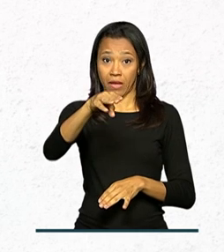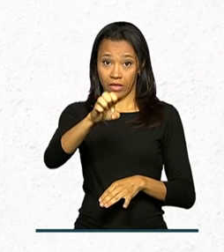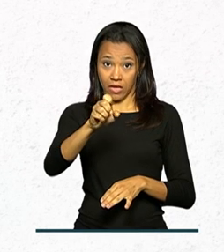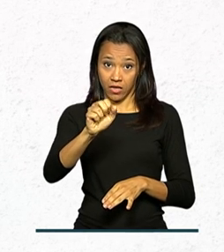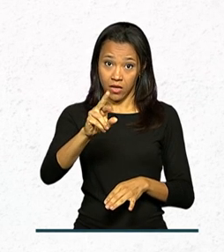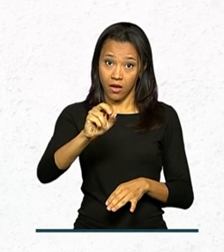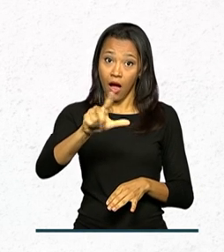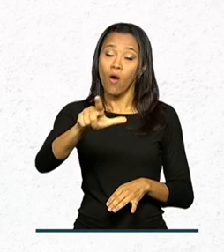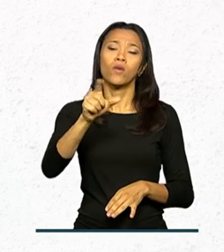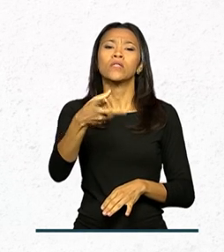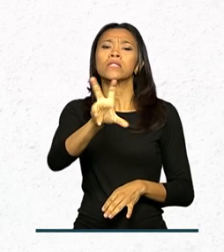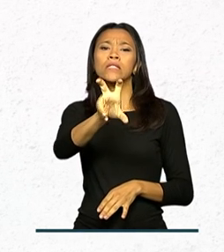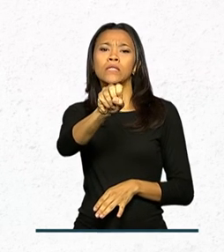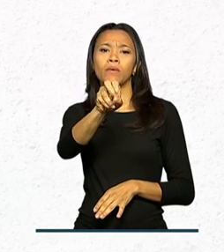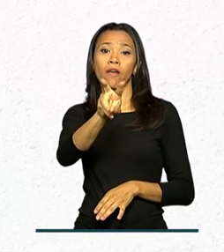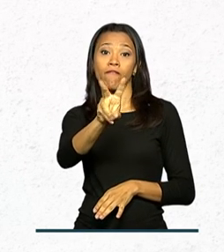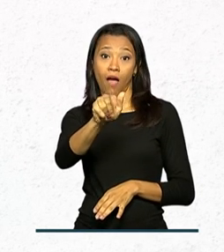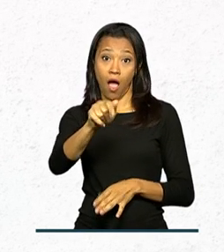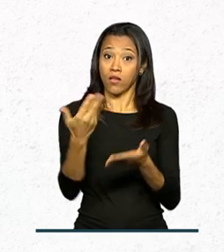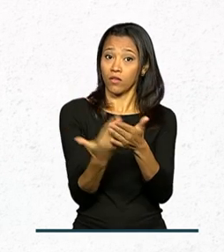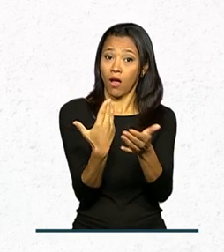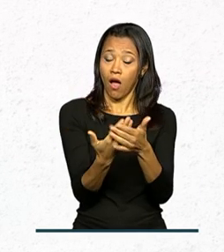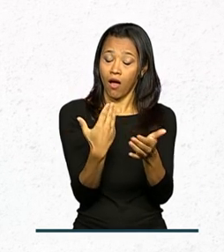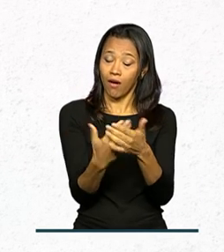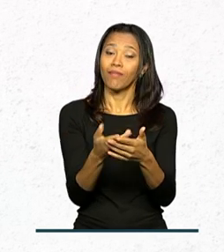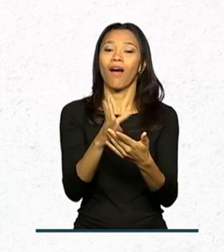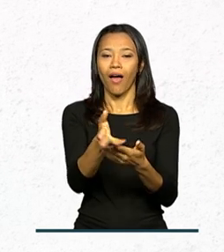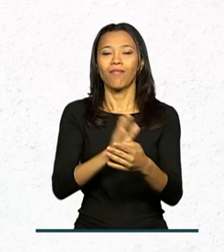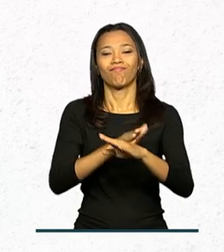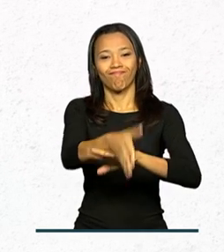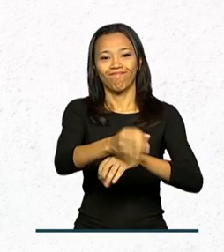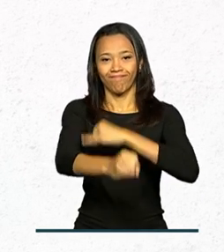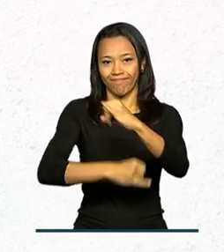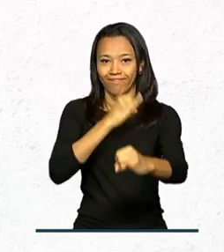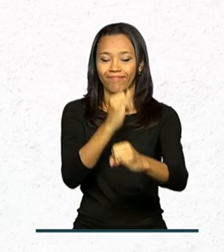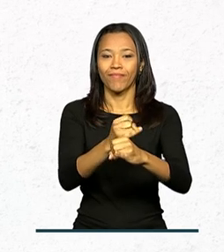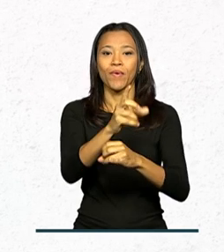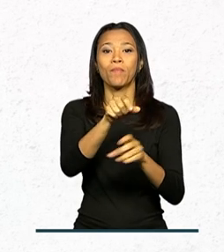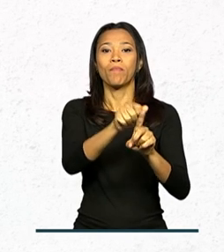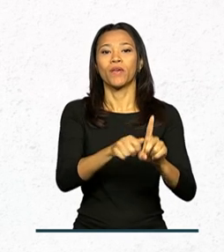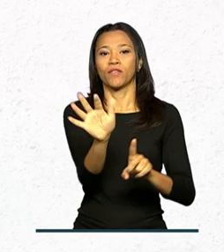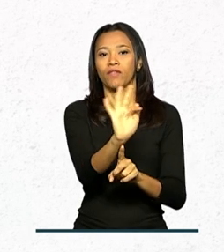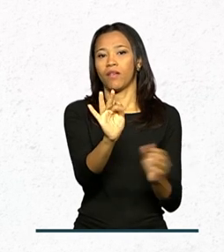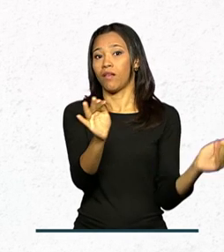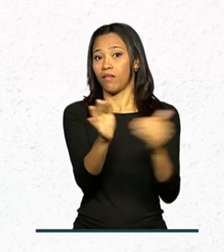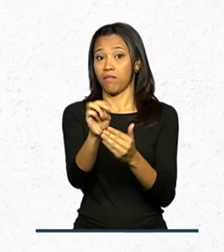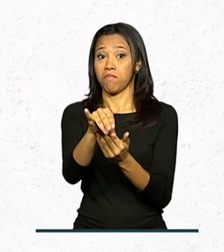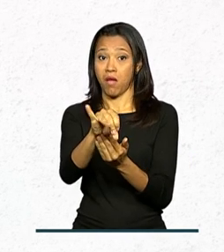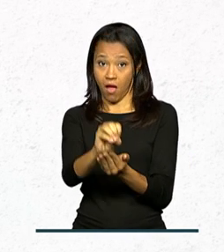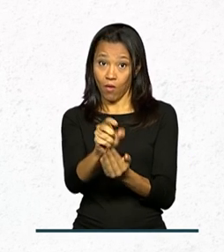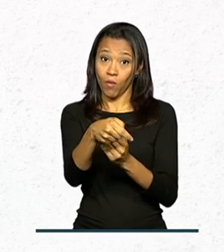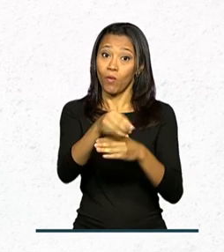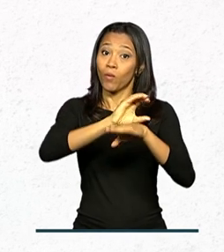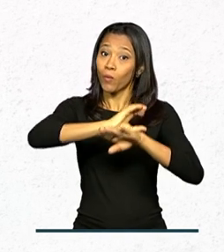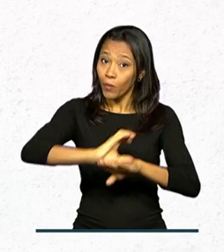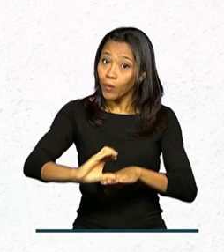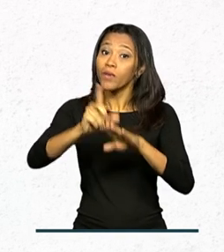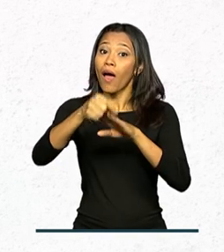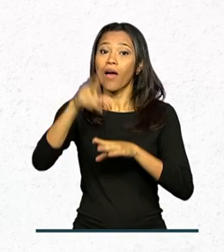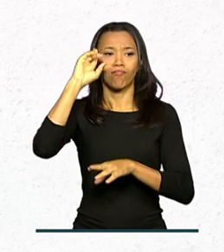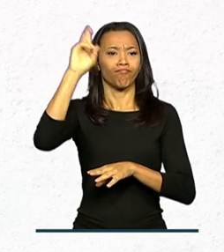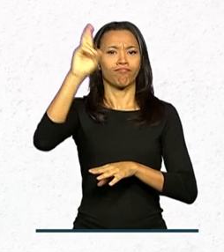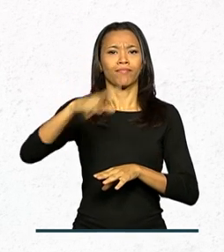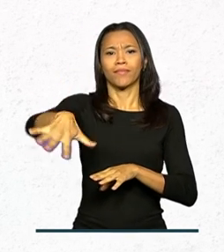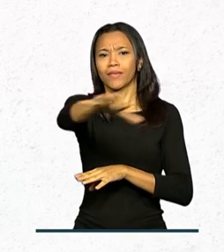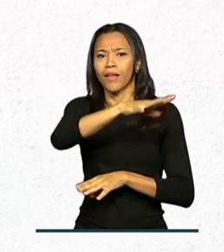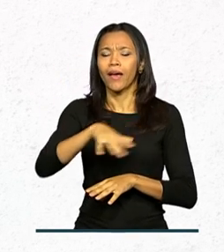Sul. São 50 vagas e as aulas acontecem pela internet de fevereiro a maio. O curso é voltado para gestores públicos